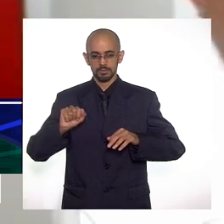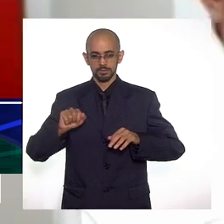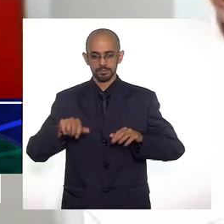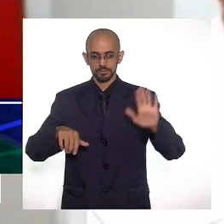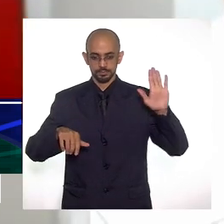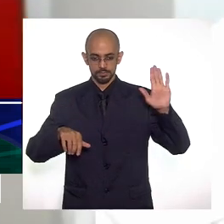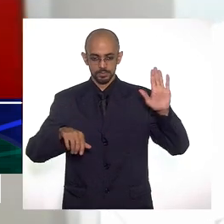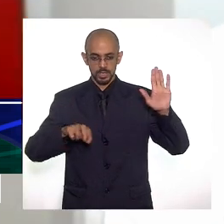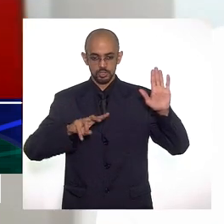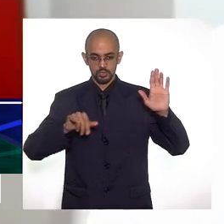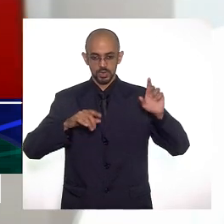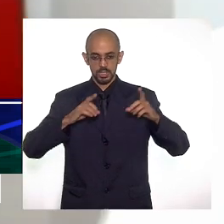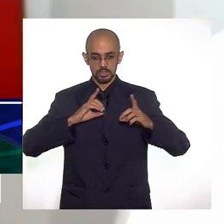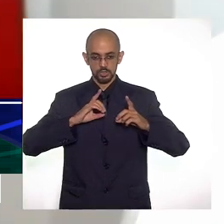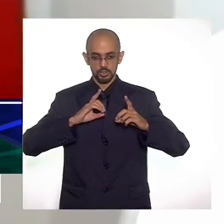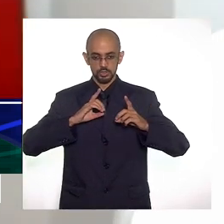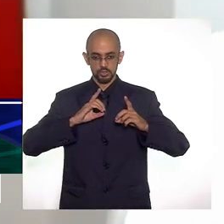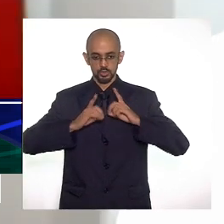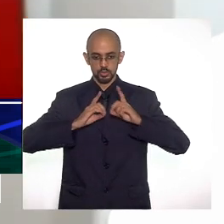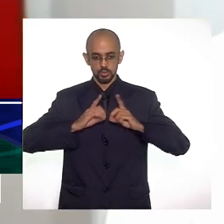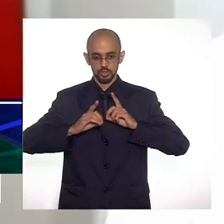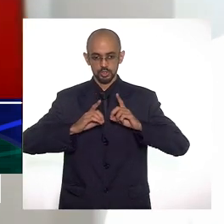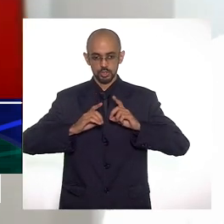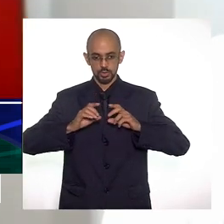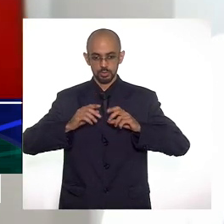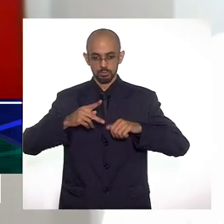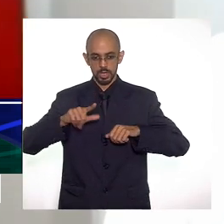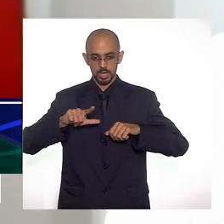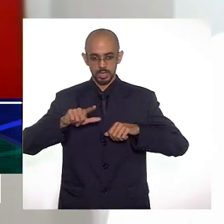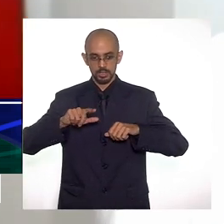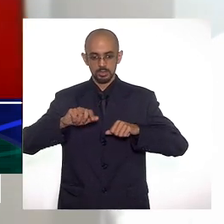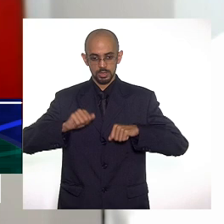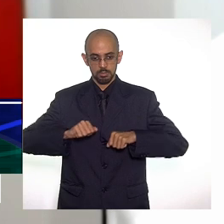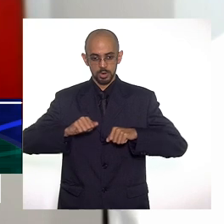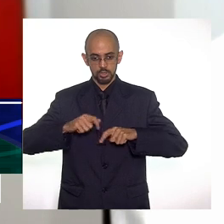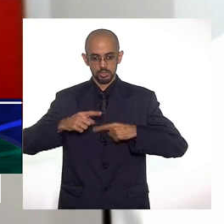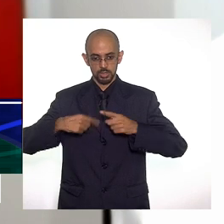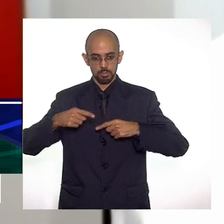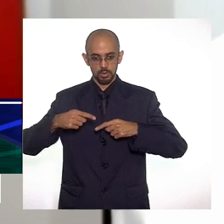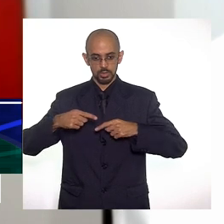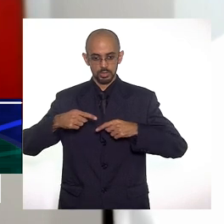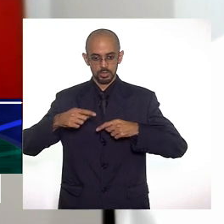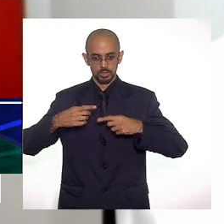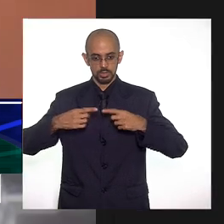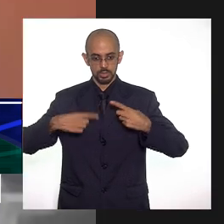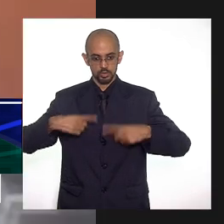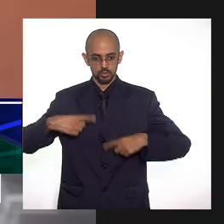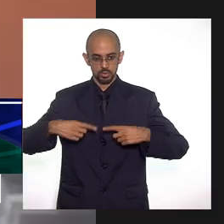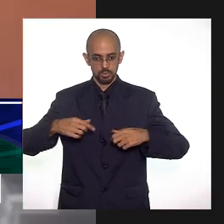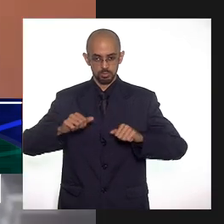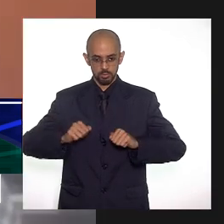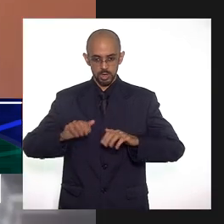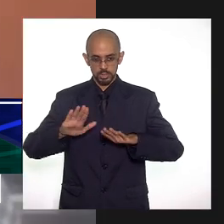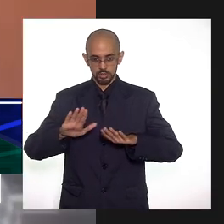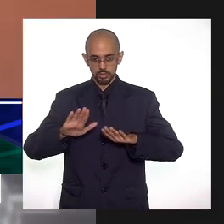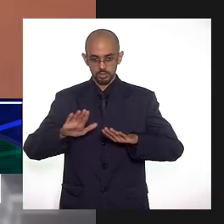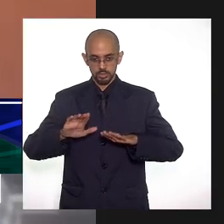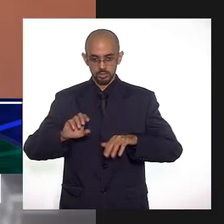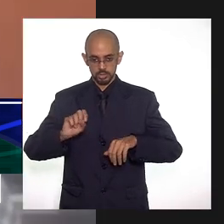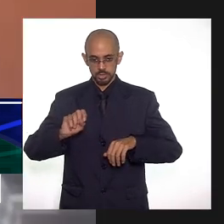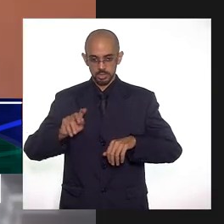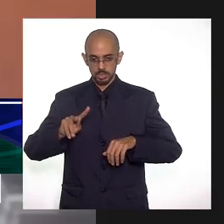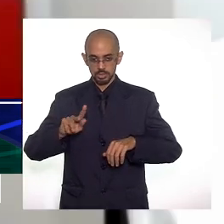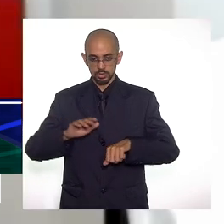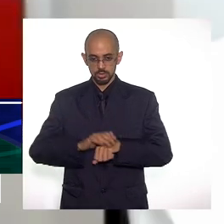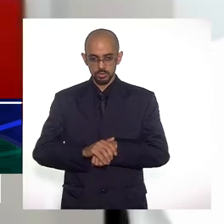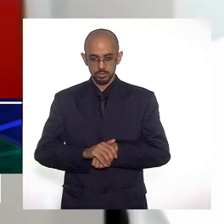gente vai discutir o projeto, Vossa Excelência pode usar a palavra na discussão, pode ser? Pode ser. Tá?